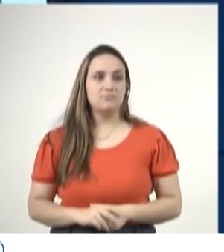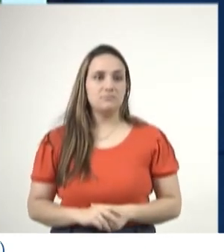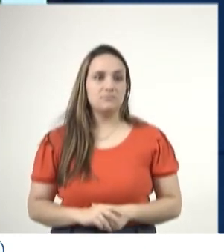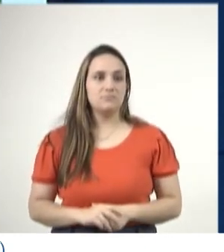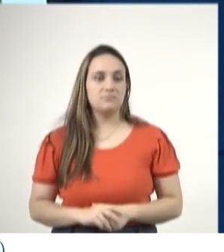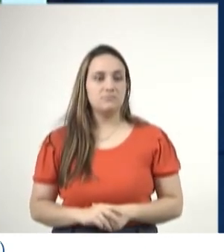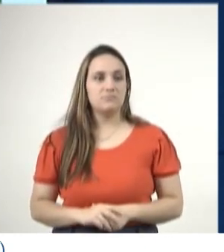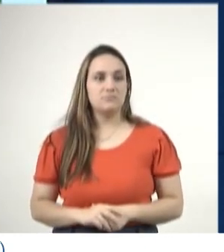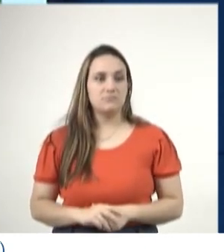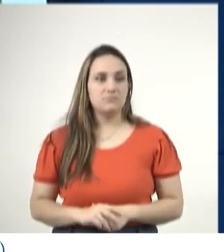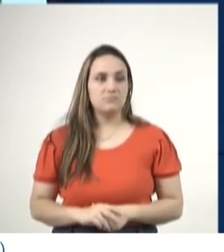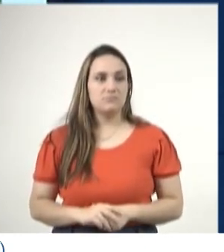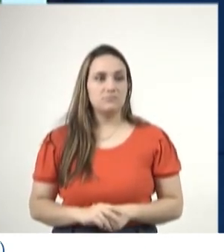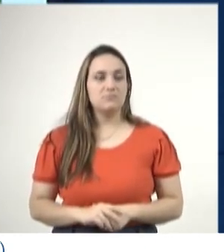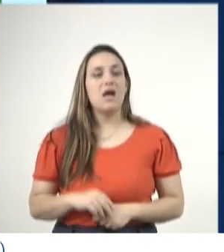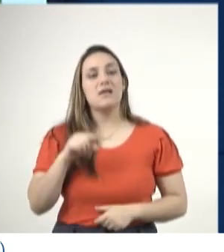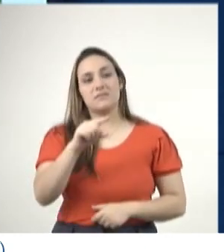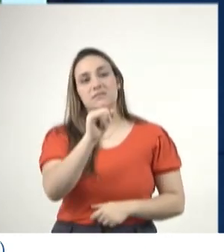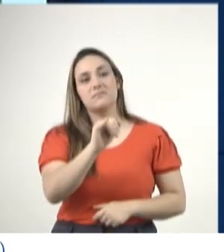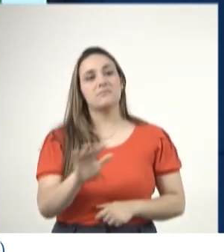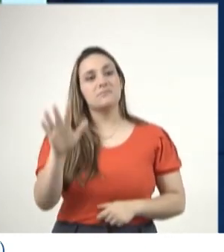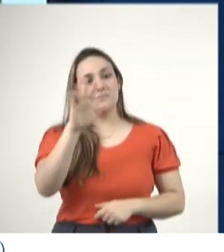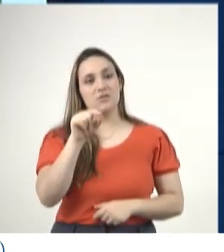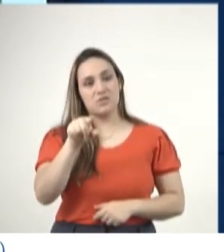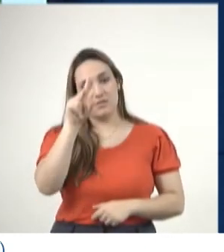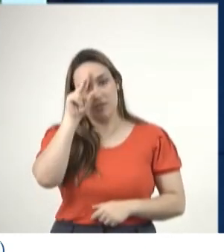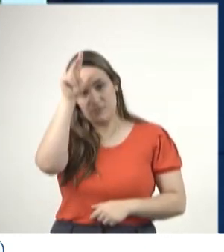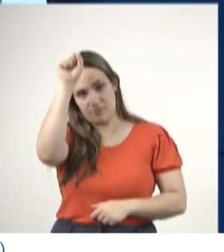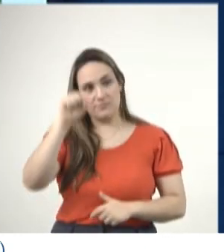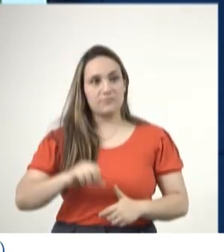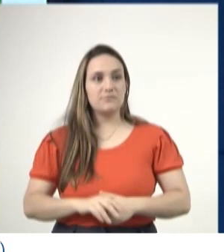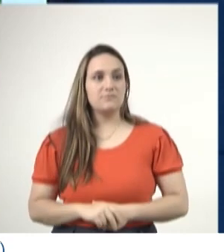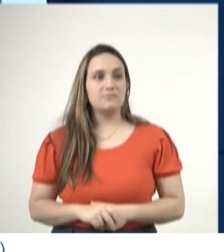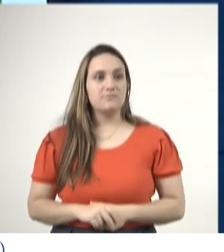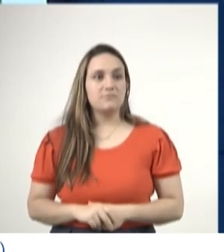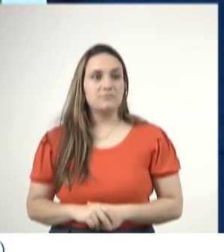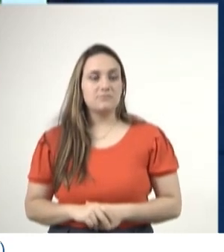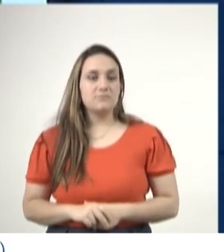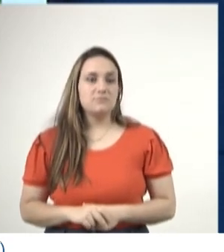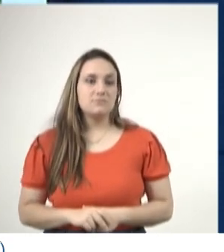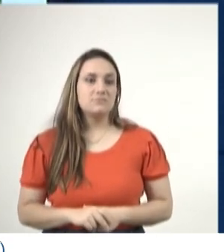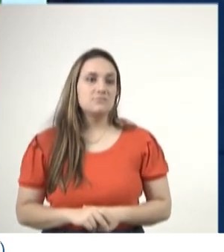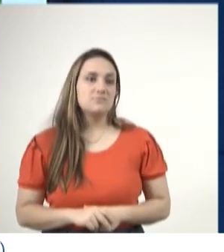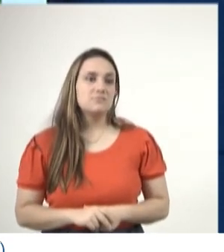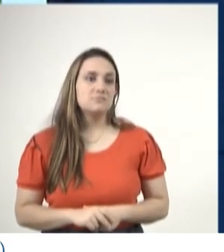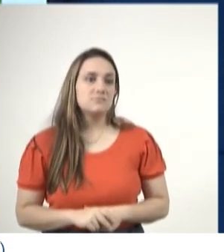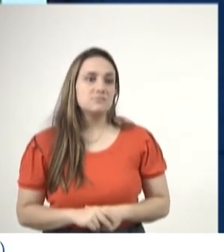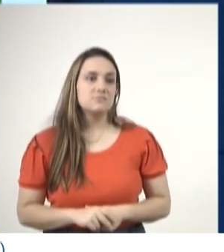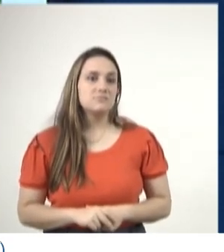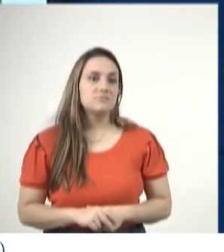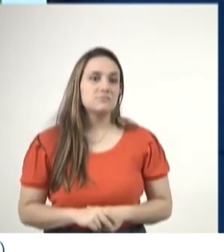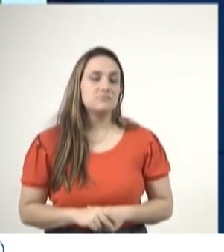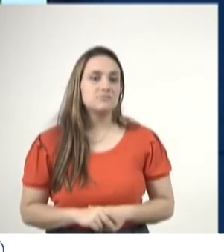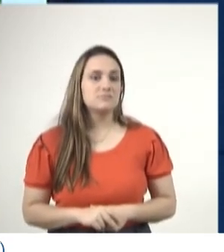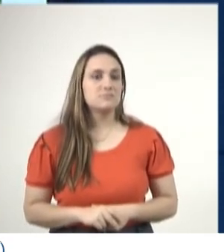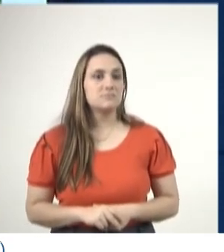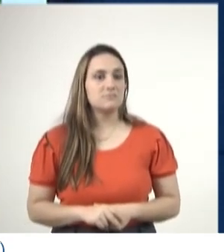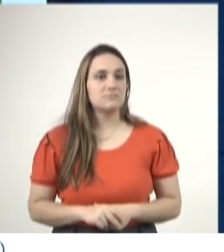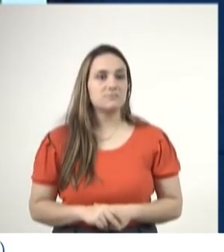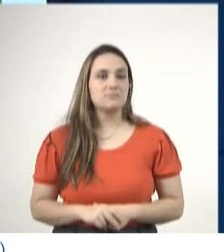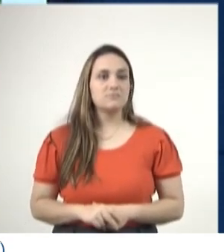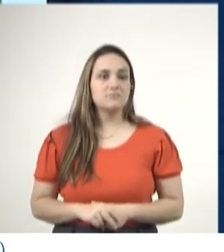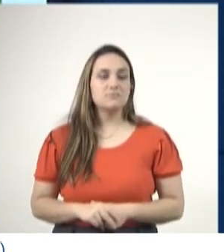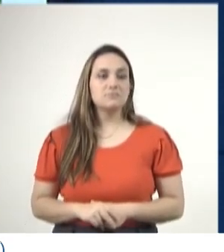utilização... Depois eu venho... Aquela figura ali, ela é muito forte para mim, quando eu comecei a estudar sobre isso. Isso é realidade na Suécia. Eu vou voltar nela já